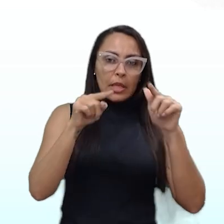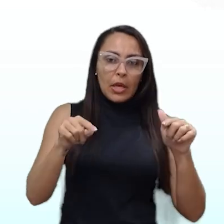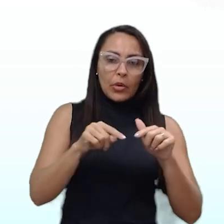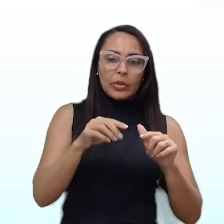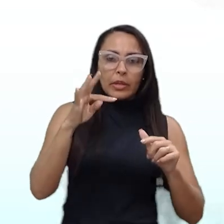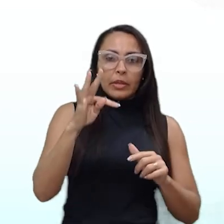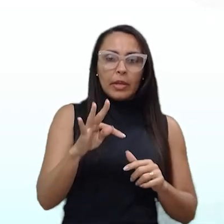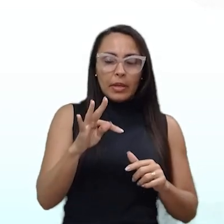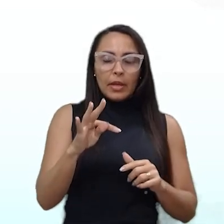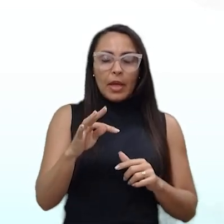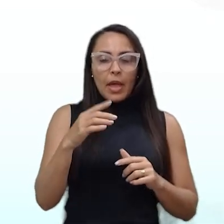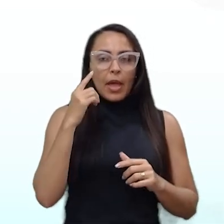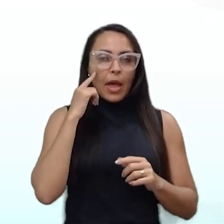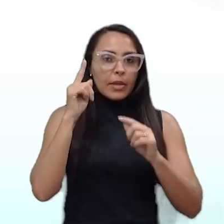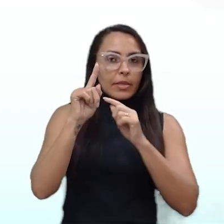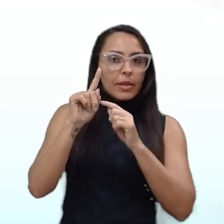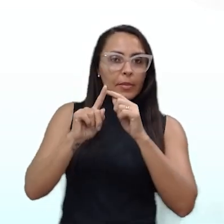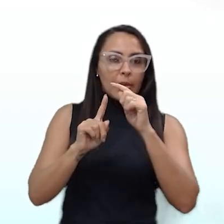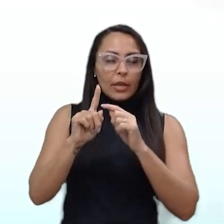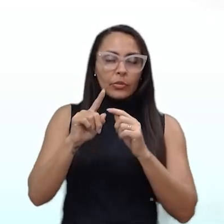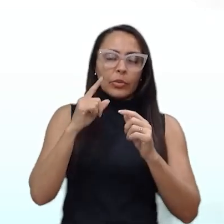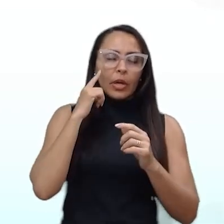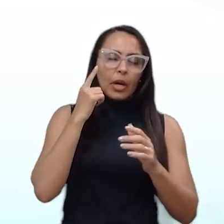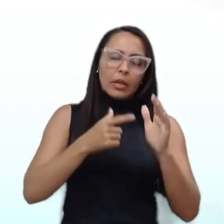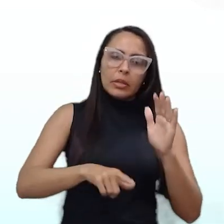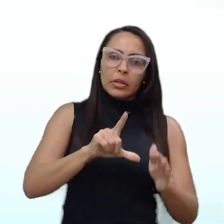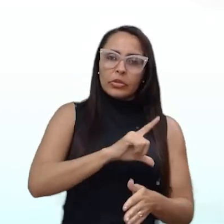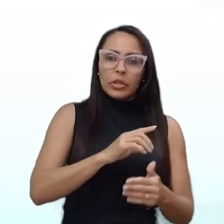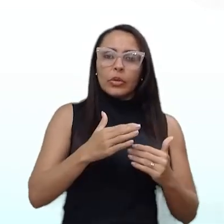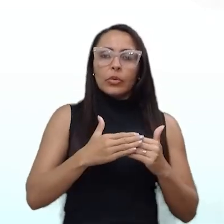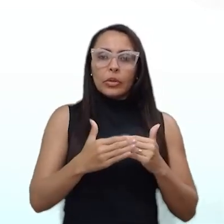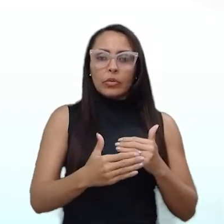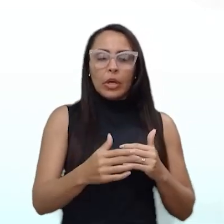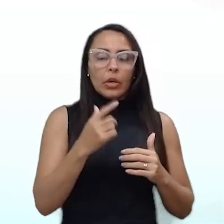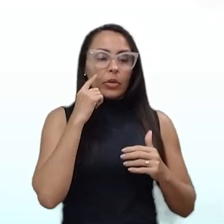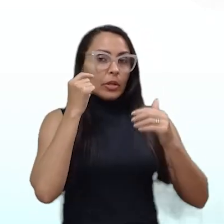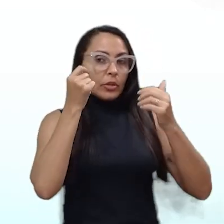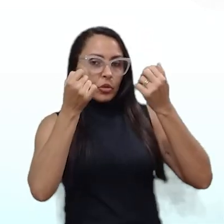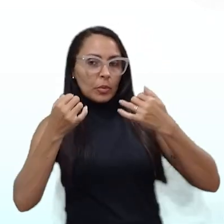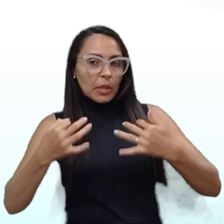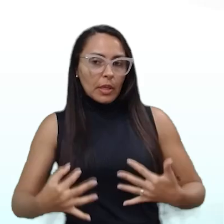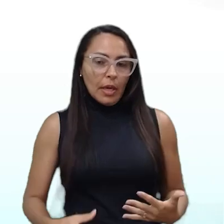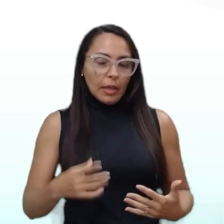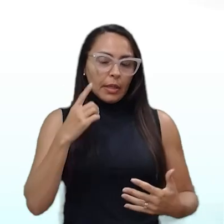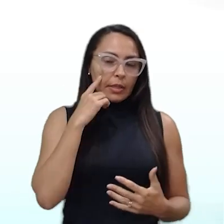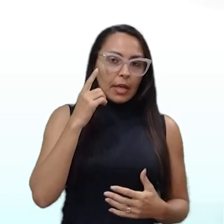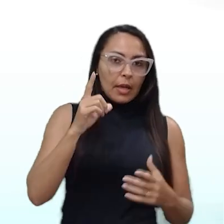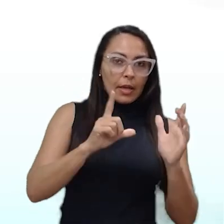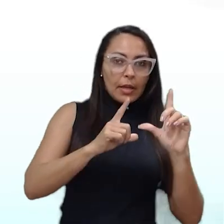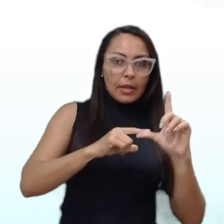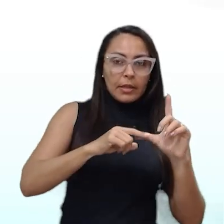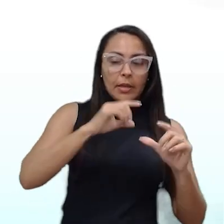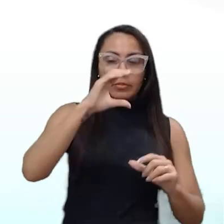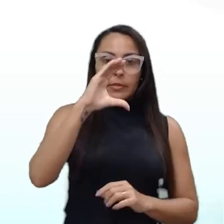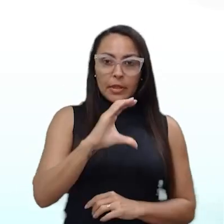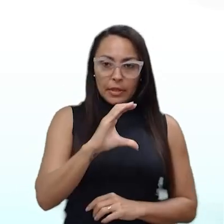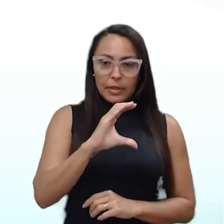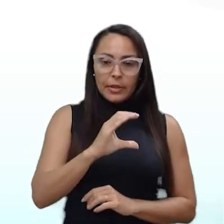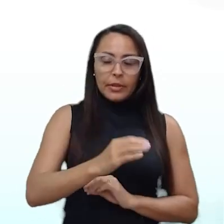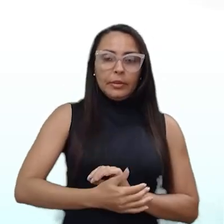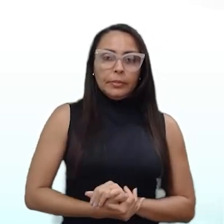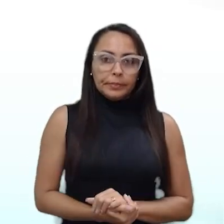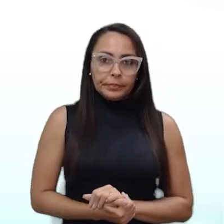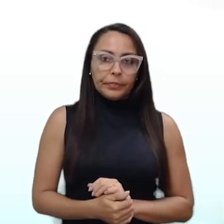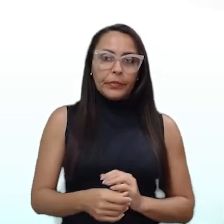variação da temperatura. Antes da gente dar sequência, eu quero falar um pouquinho dessa letra C, tá? Que é o calor específico. O